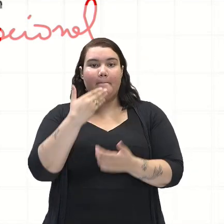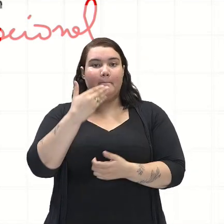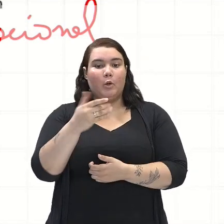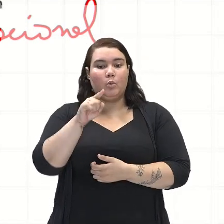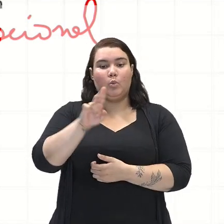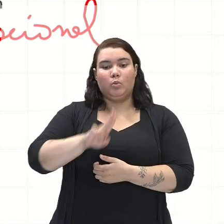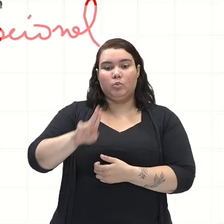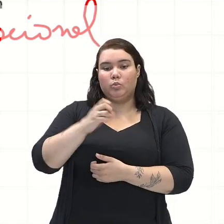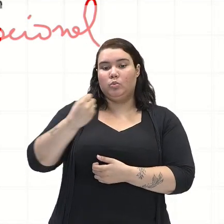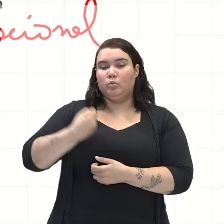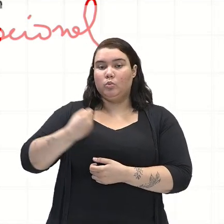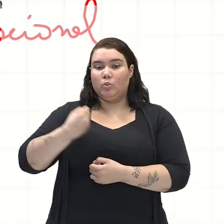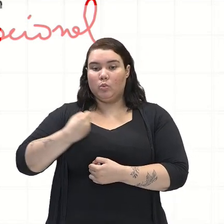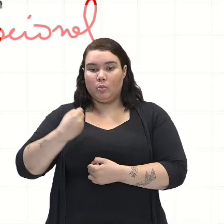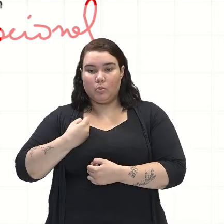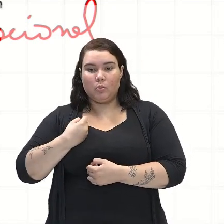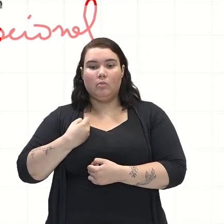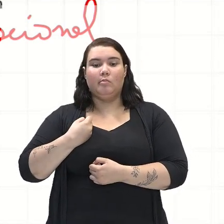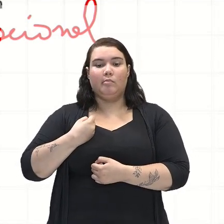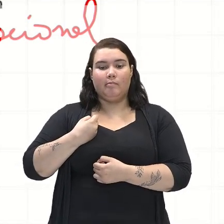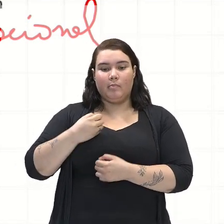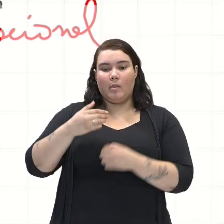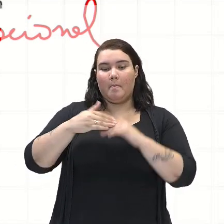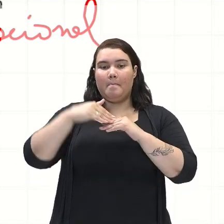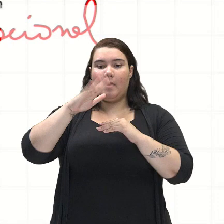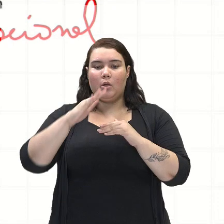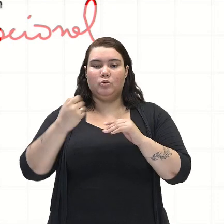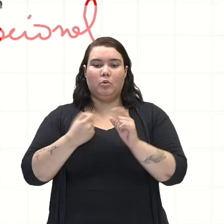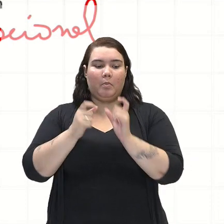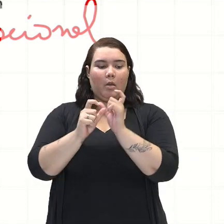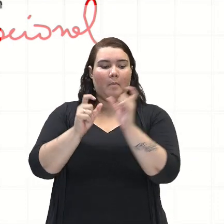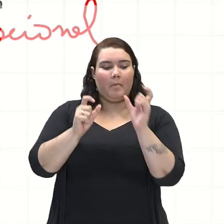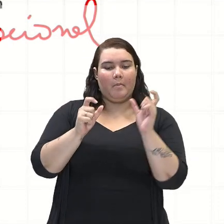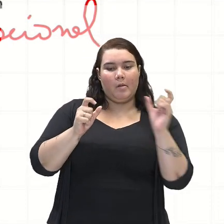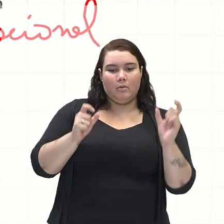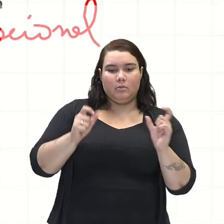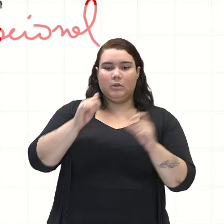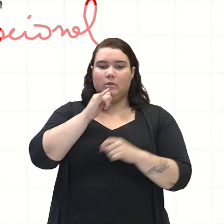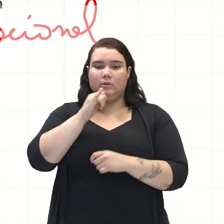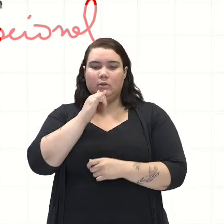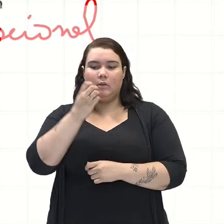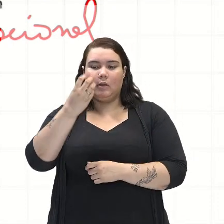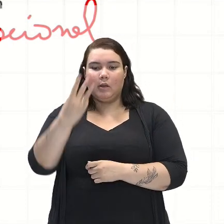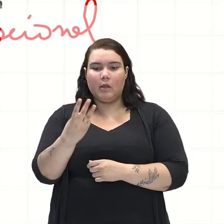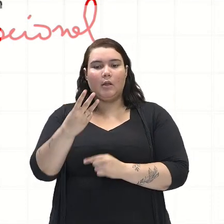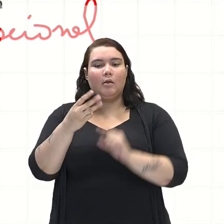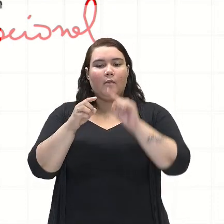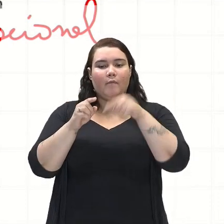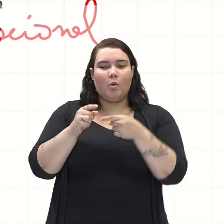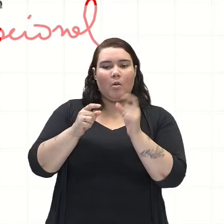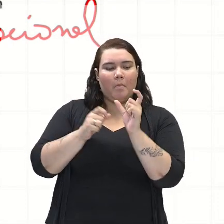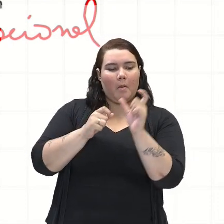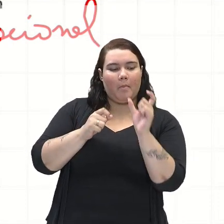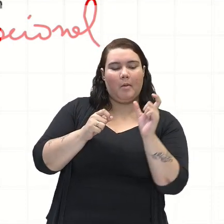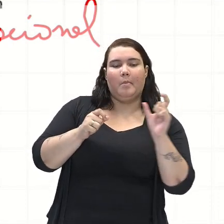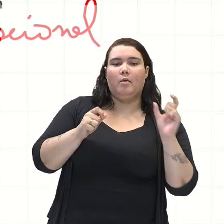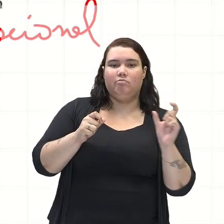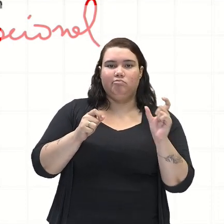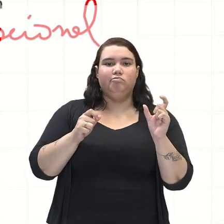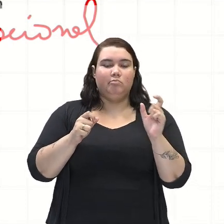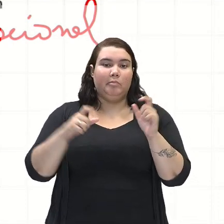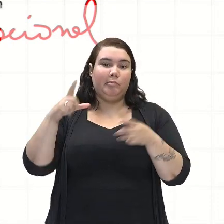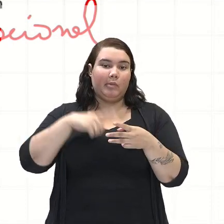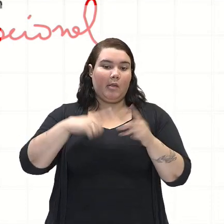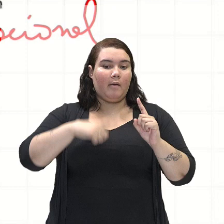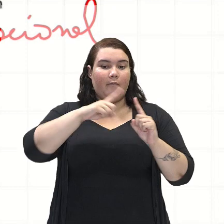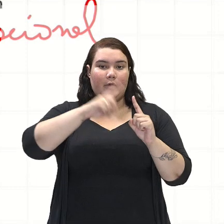para você usar mais casas além de 3, olha, mais casas, certo? Ó,